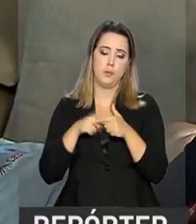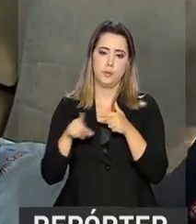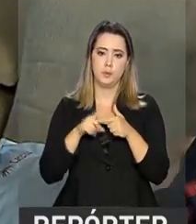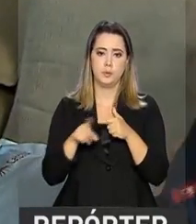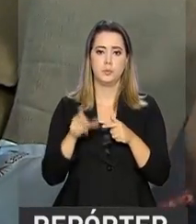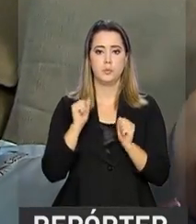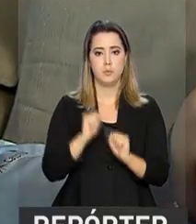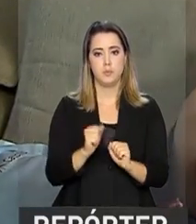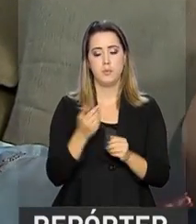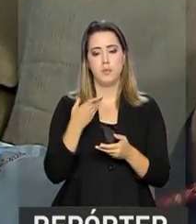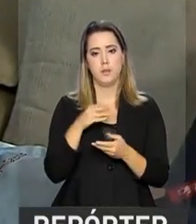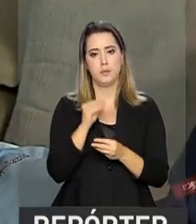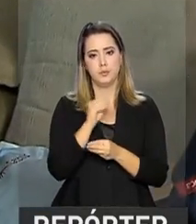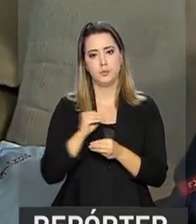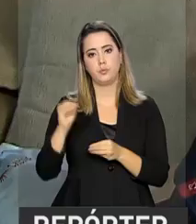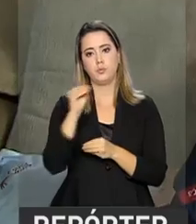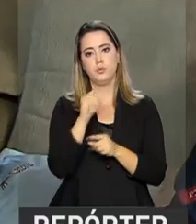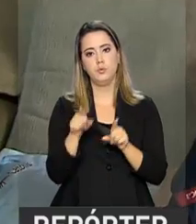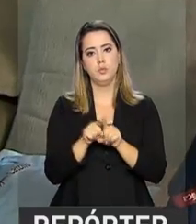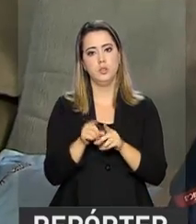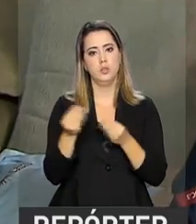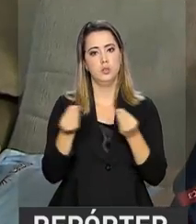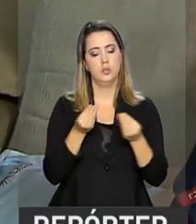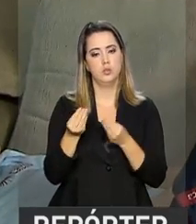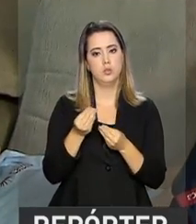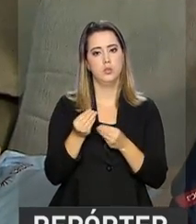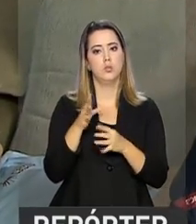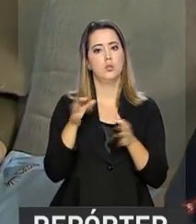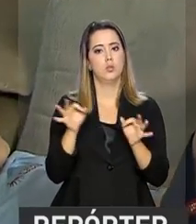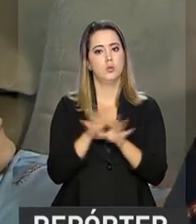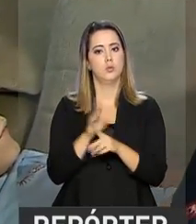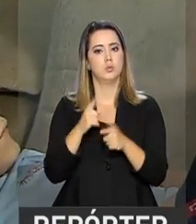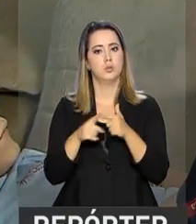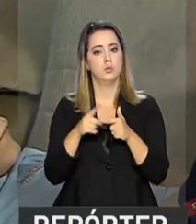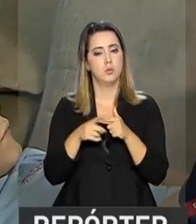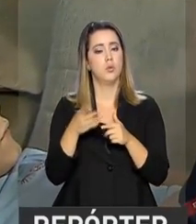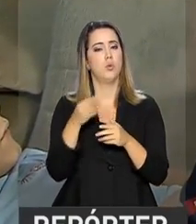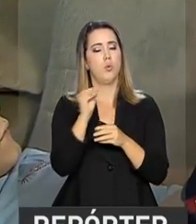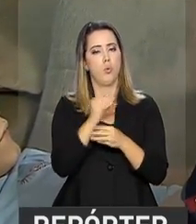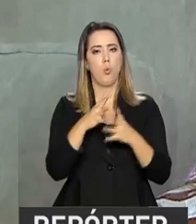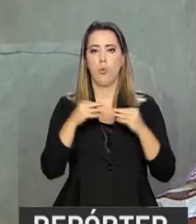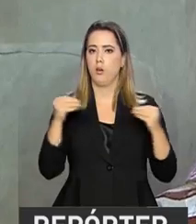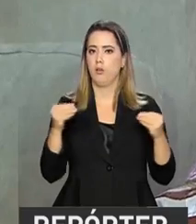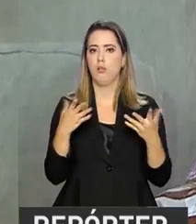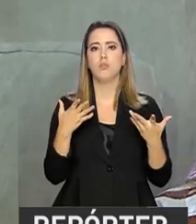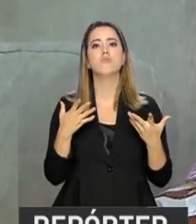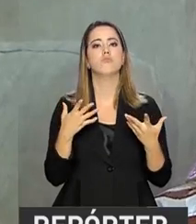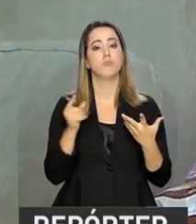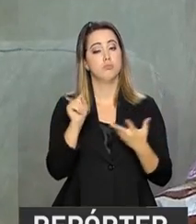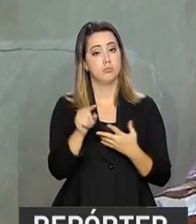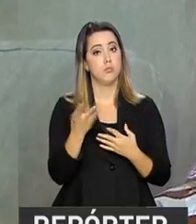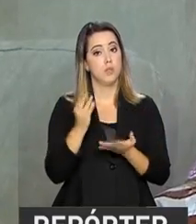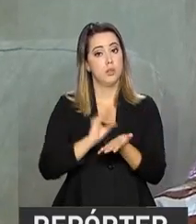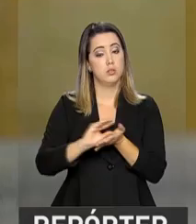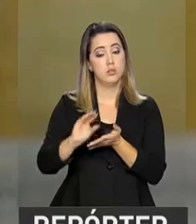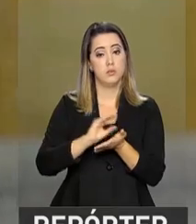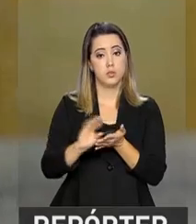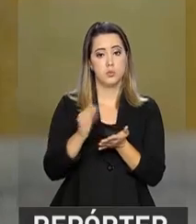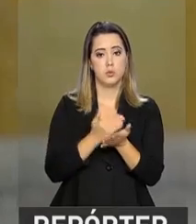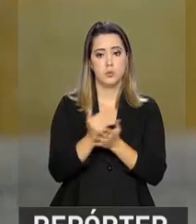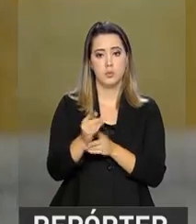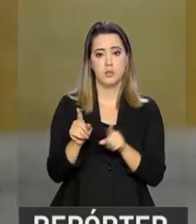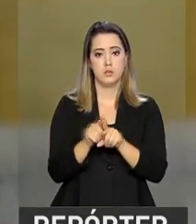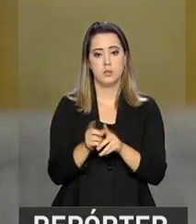apresentasse ele tivesse como como está resolvendo né como está se curando além do investimento inicial